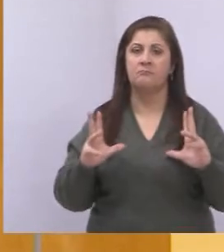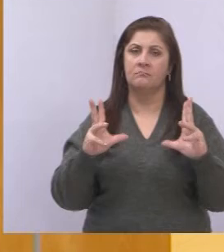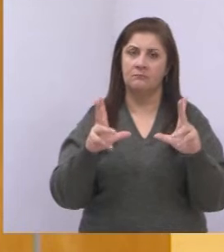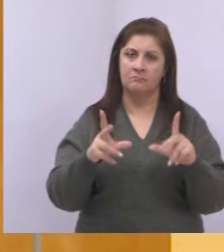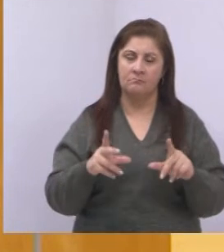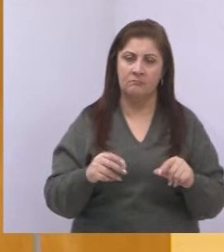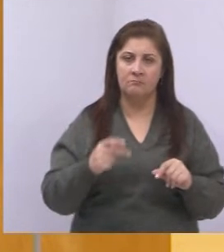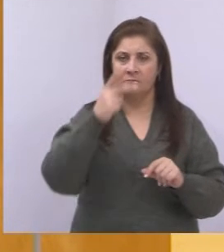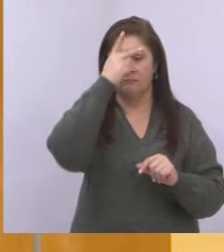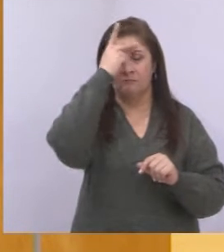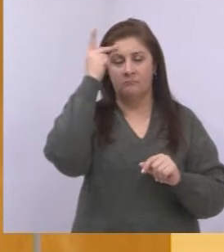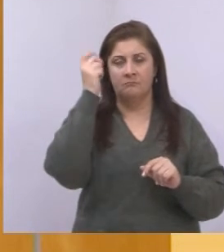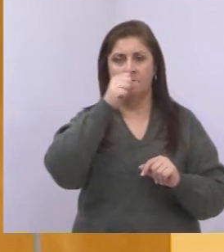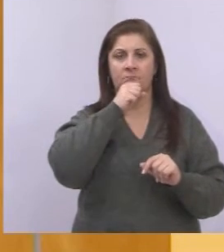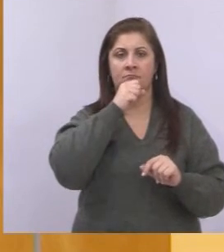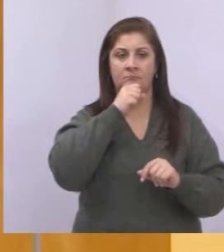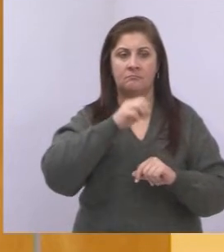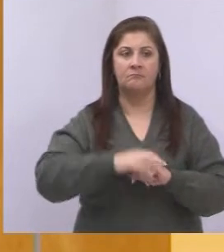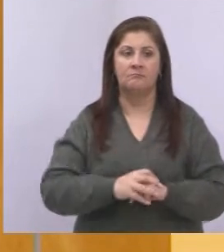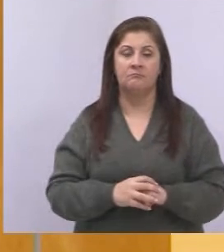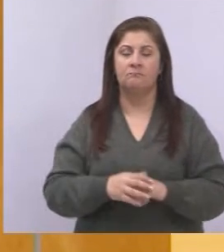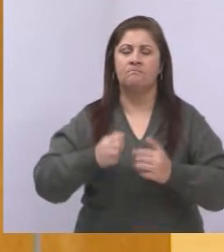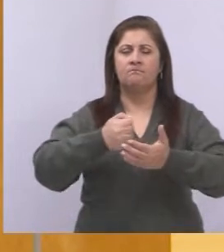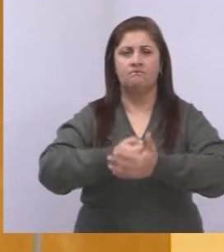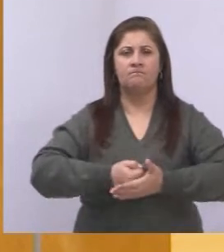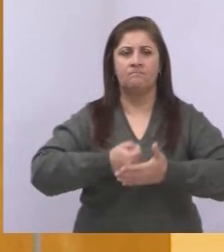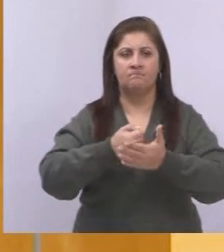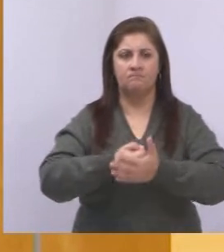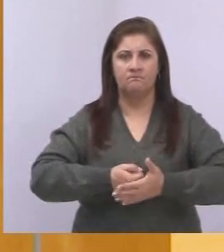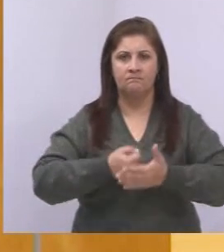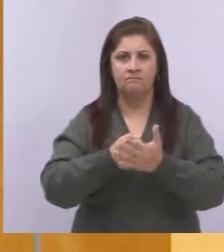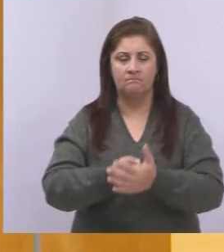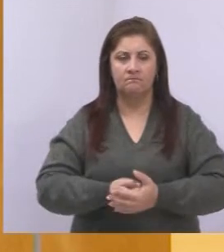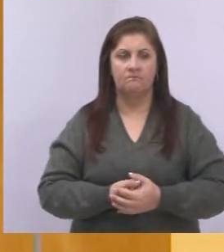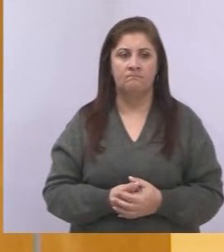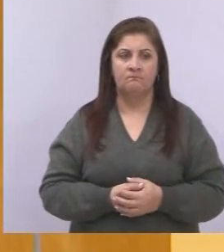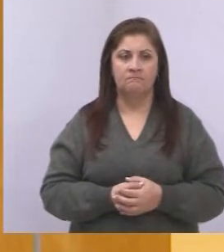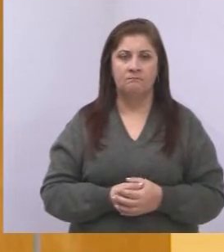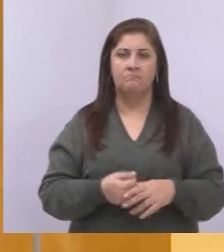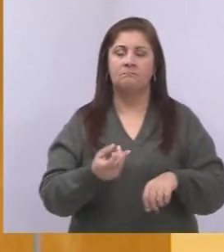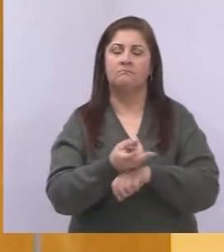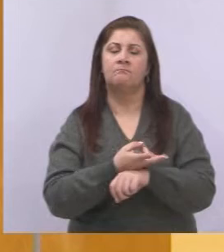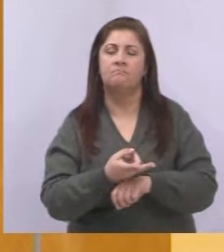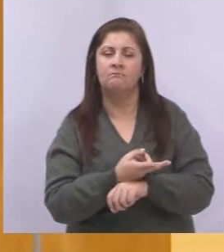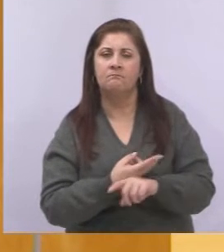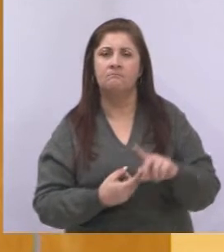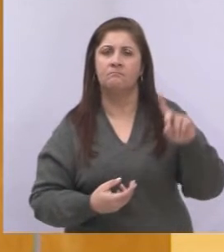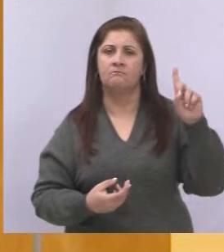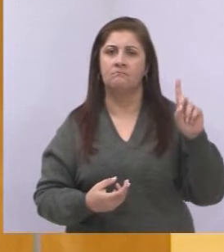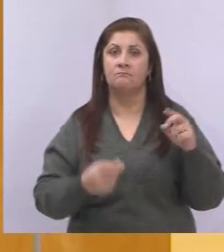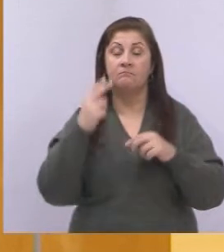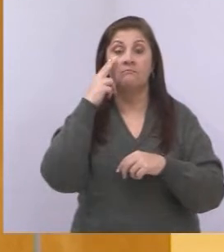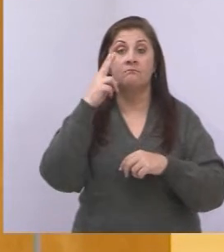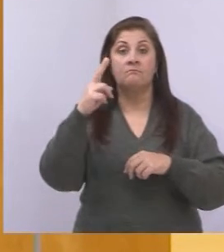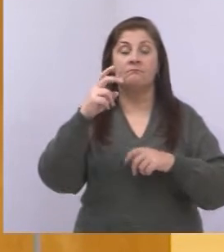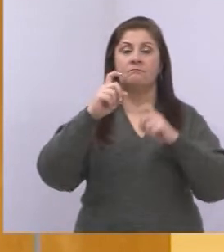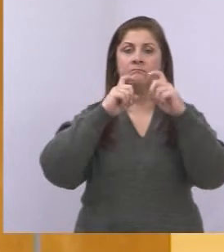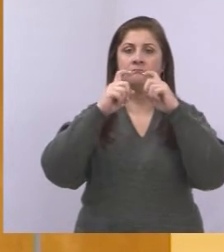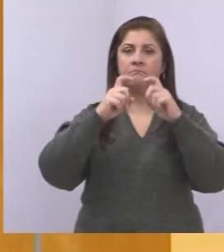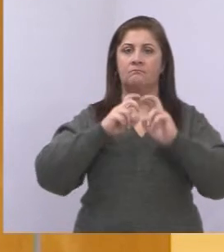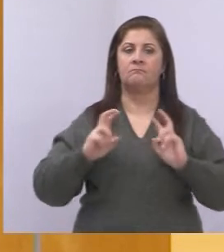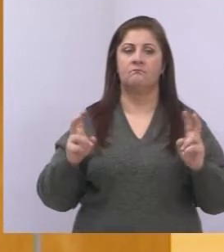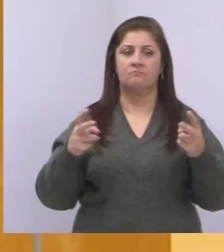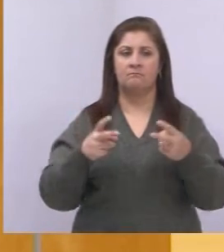os idosos que são batalhadores, né, combativos, que nos procuram, que acompanham a sessão de câmara. Quantos